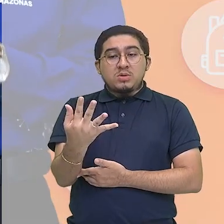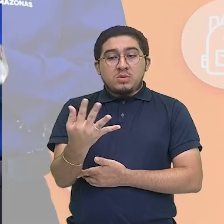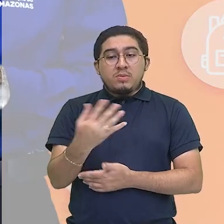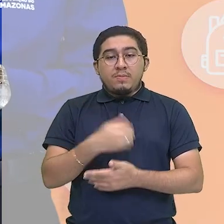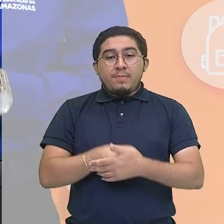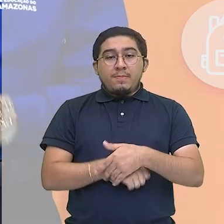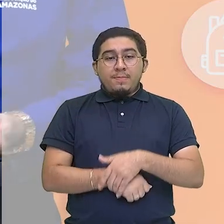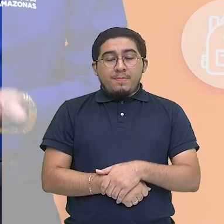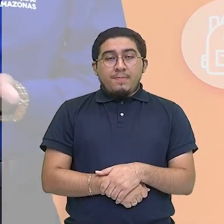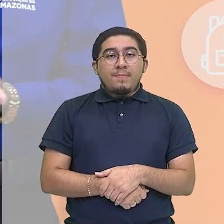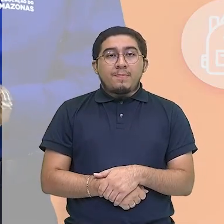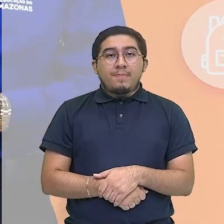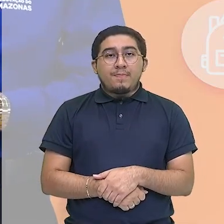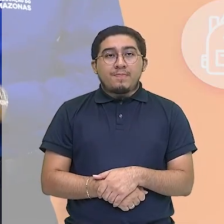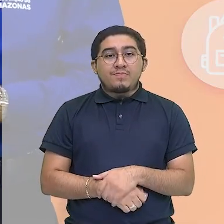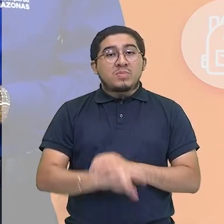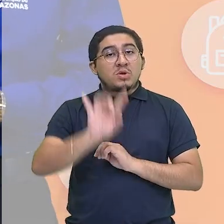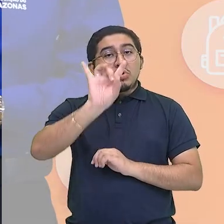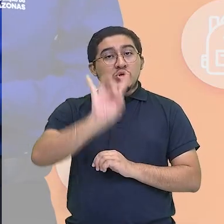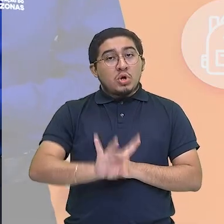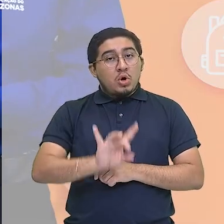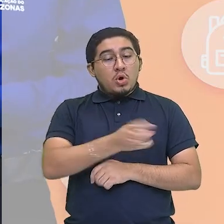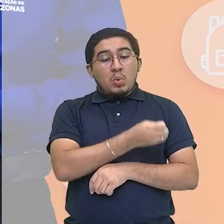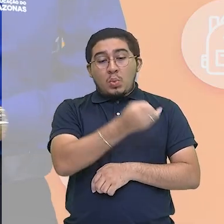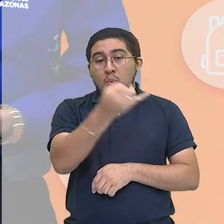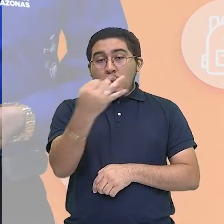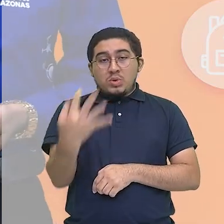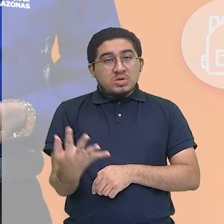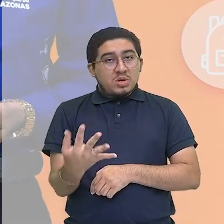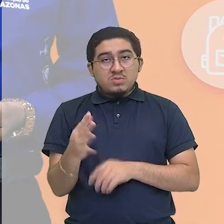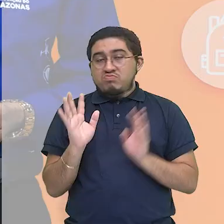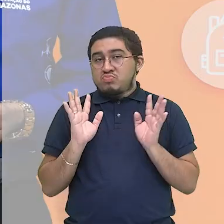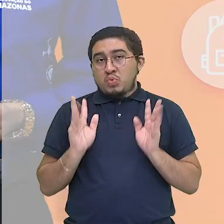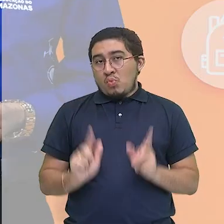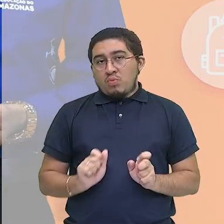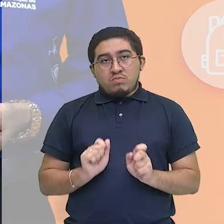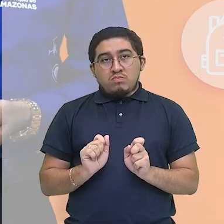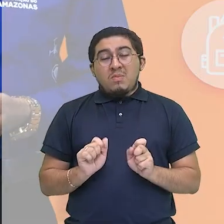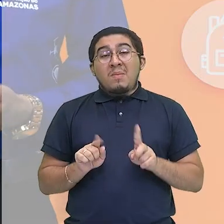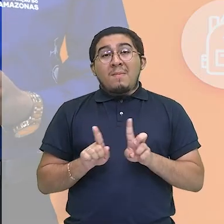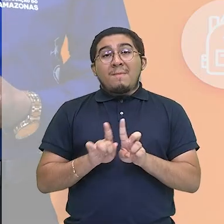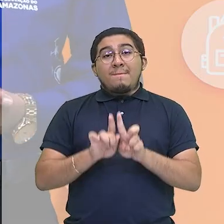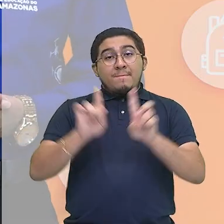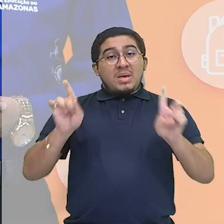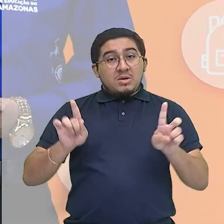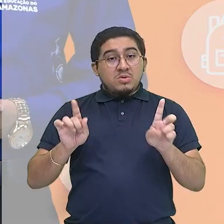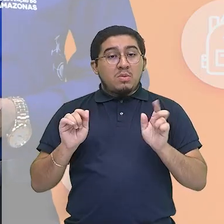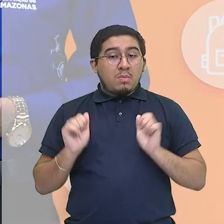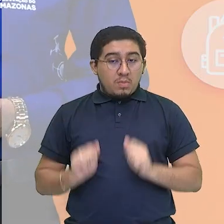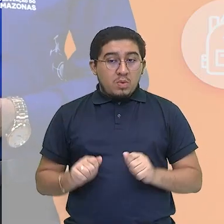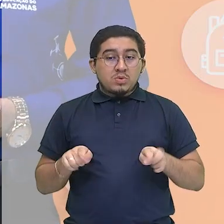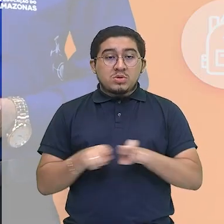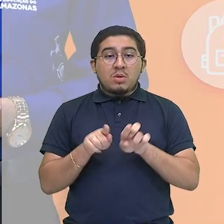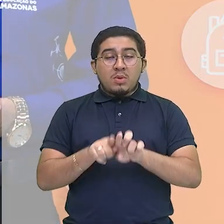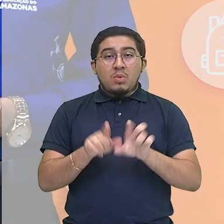quantitativos, ou seja, é só a quantidade. Mas também eles podem ser